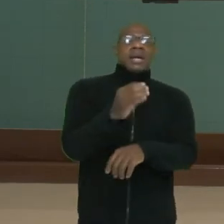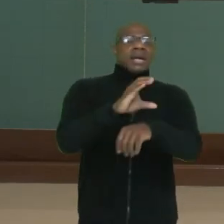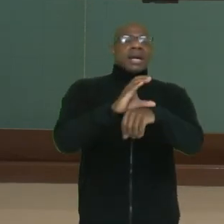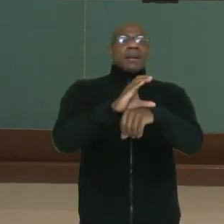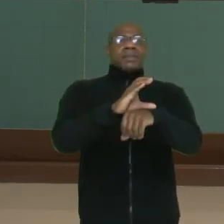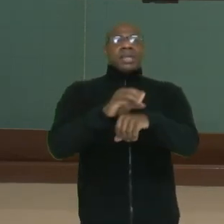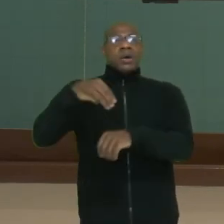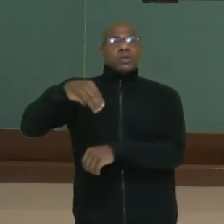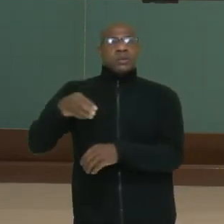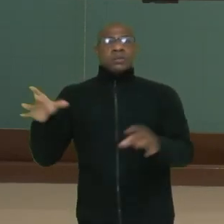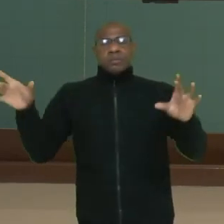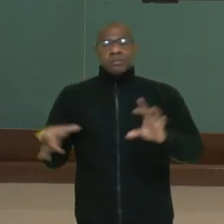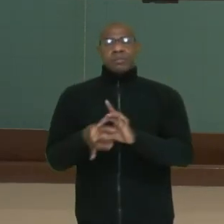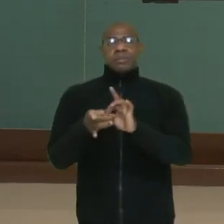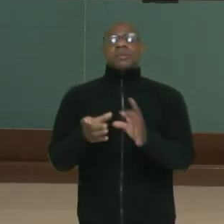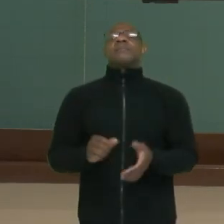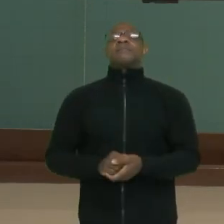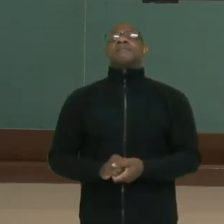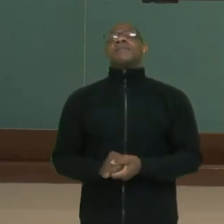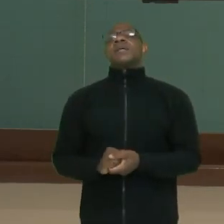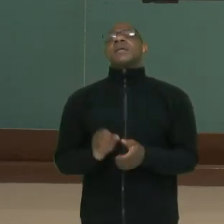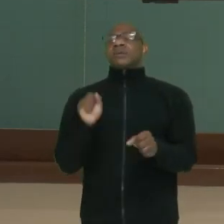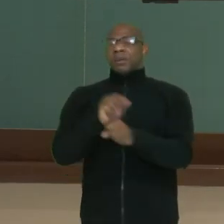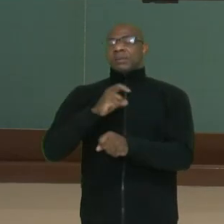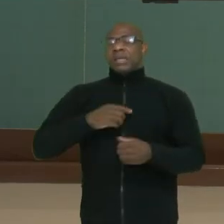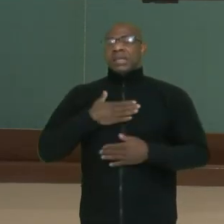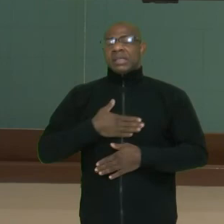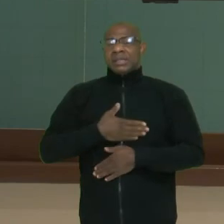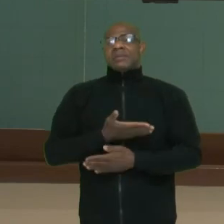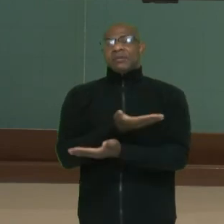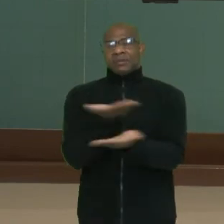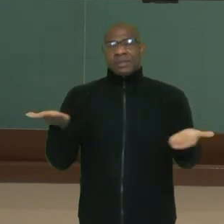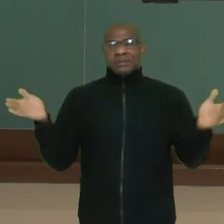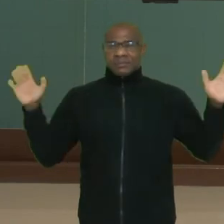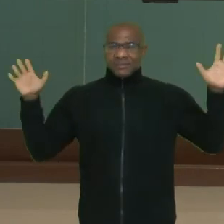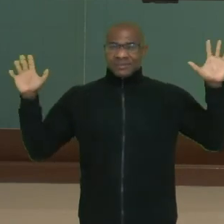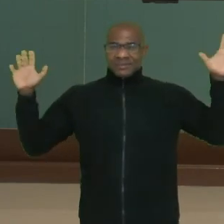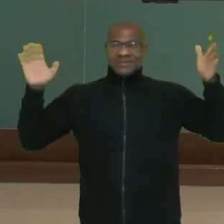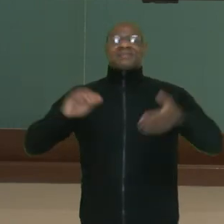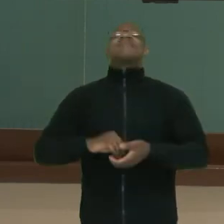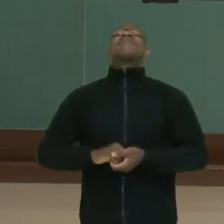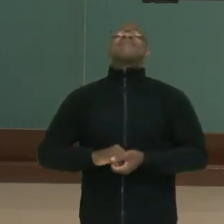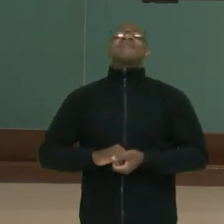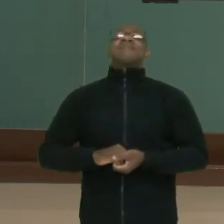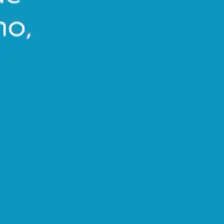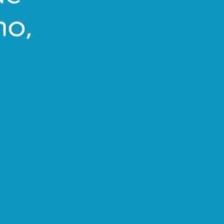ok? Espero que vocês tenham entendido e a gente se vê na próxima aula. Até mais!